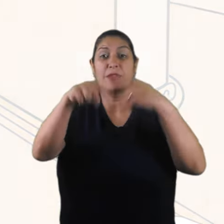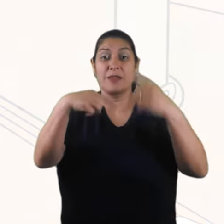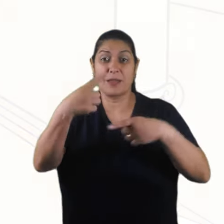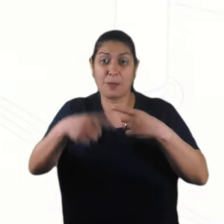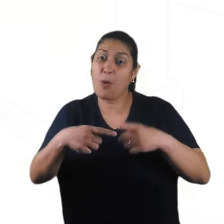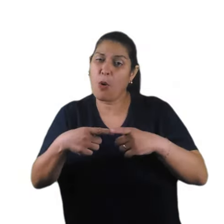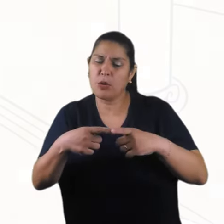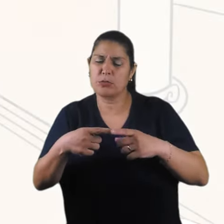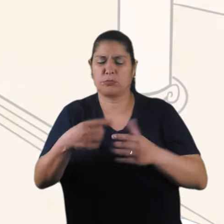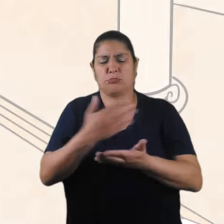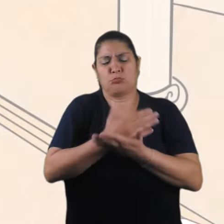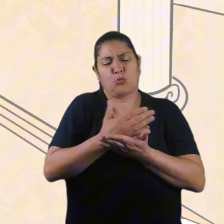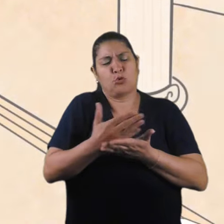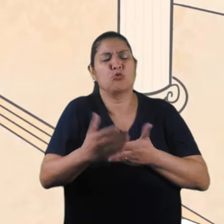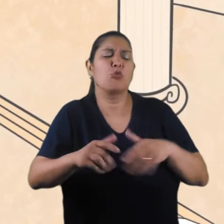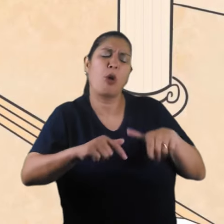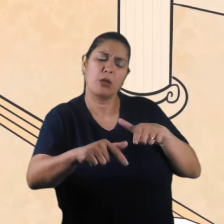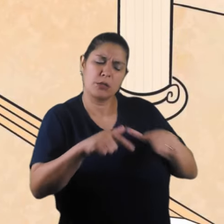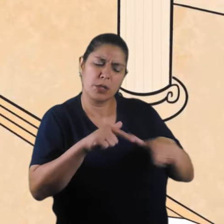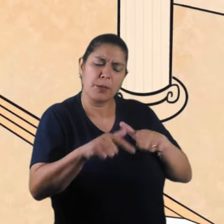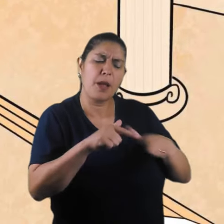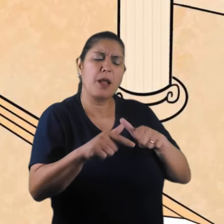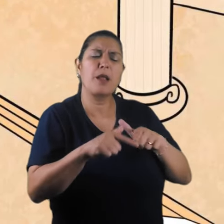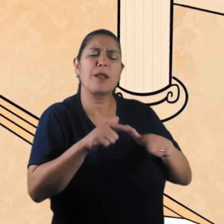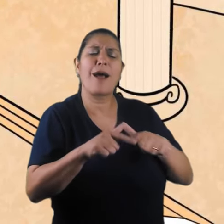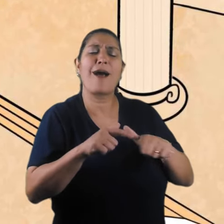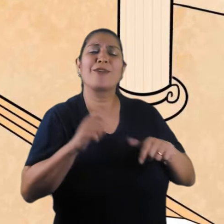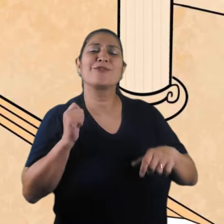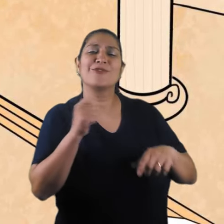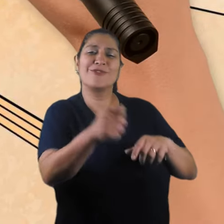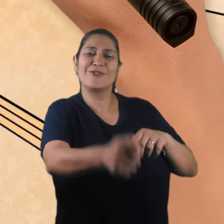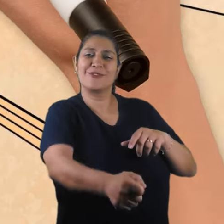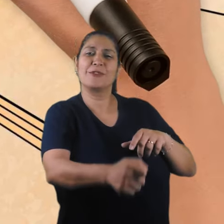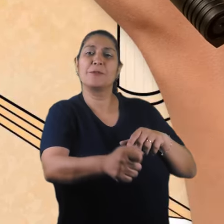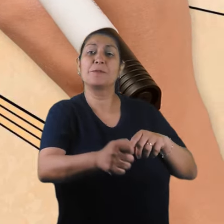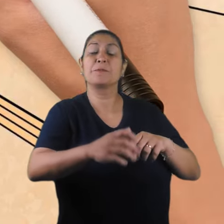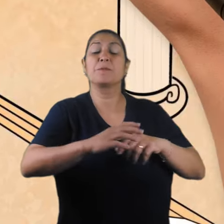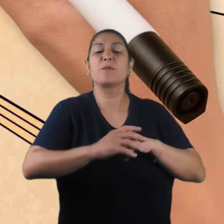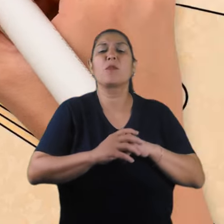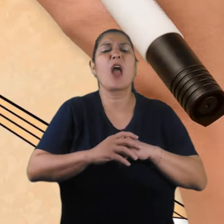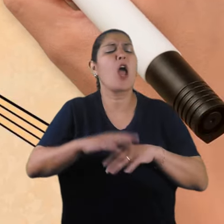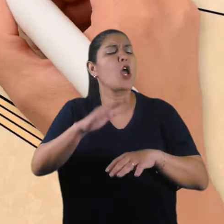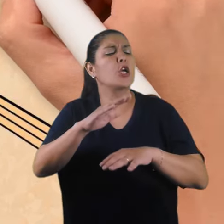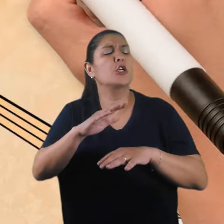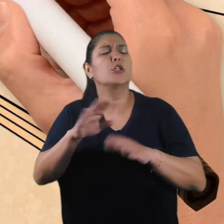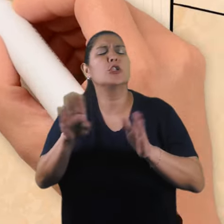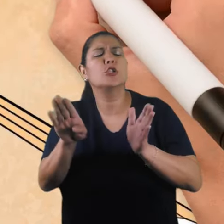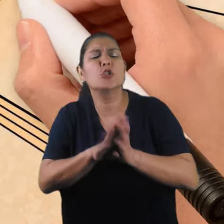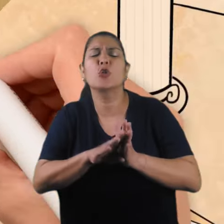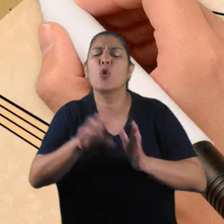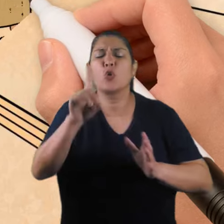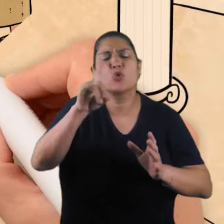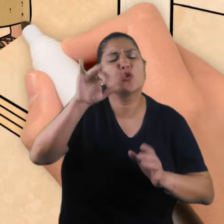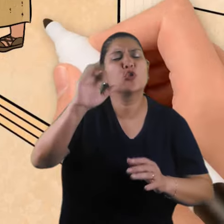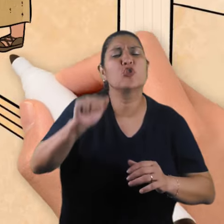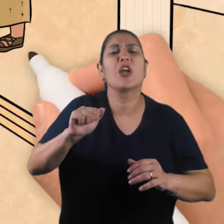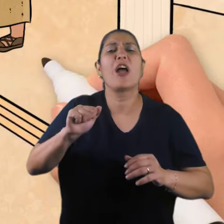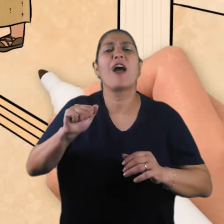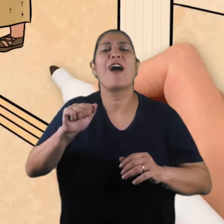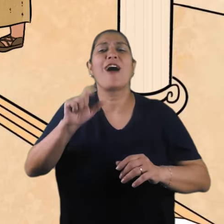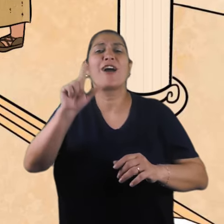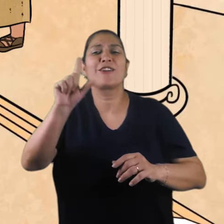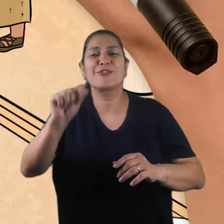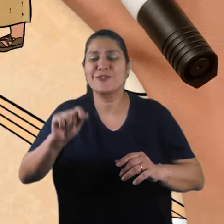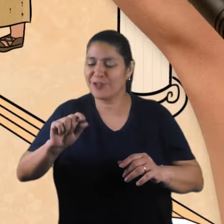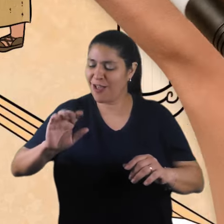Depois da festa, o rei voltou às suas atividades reais e chegou o dia de promover Amã, um